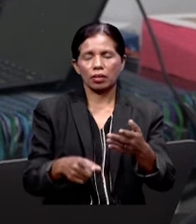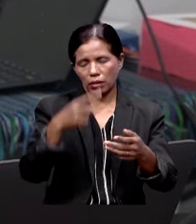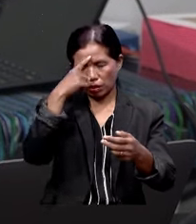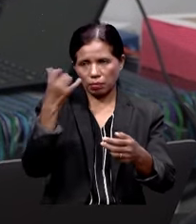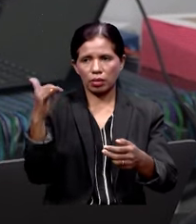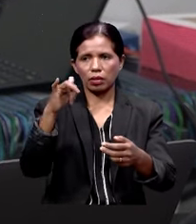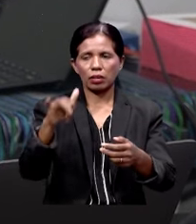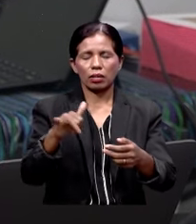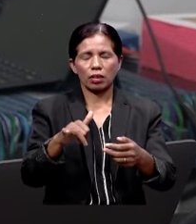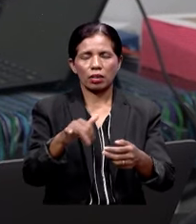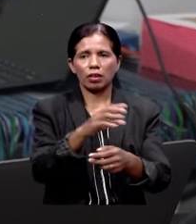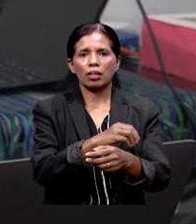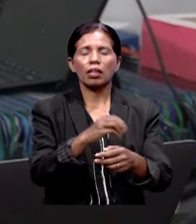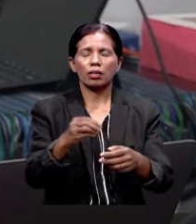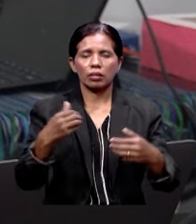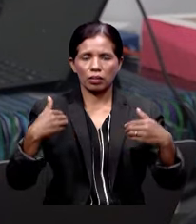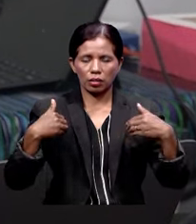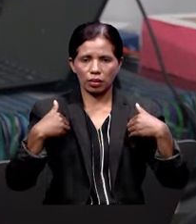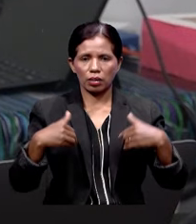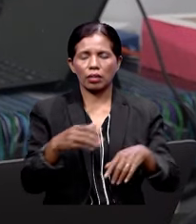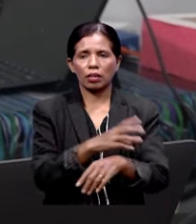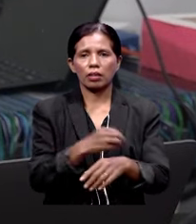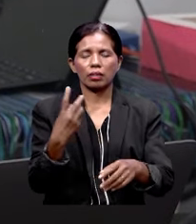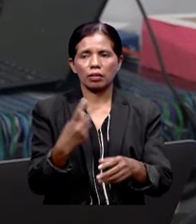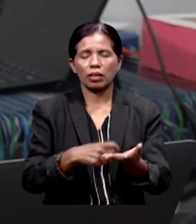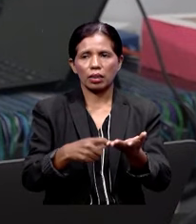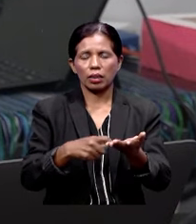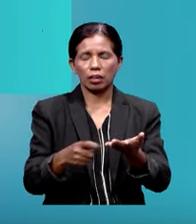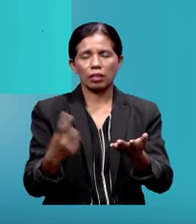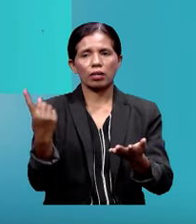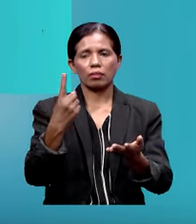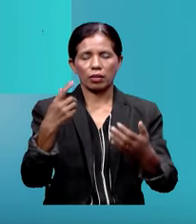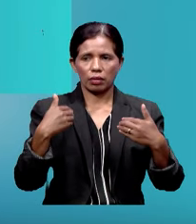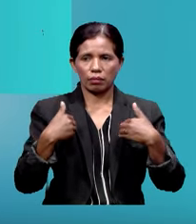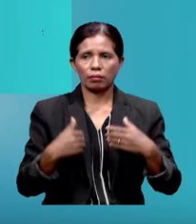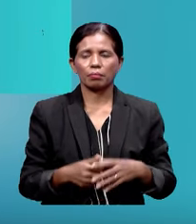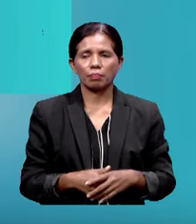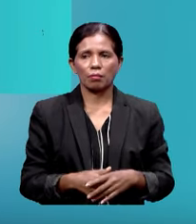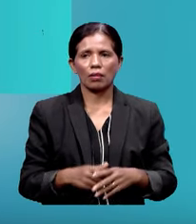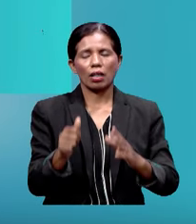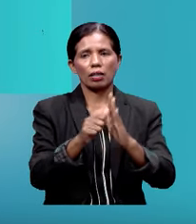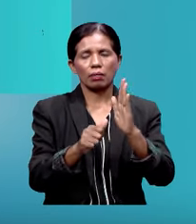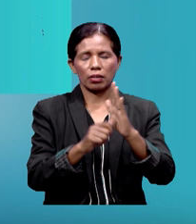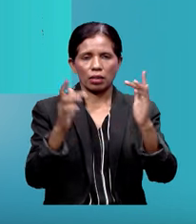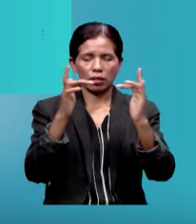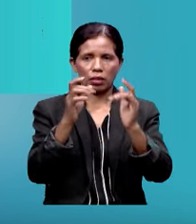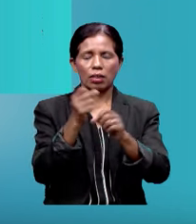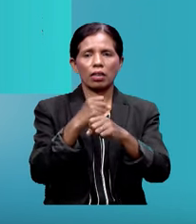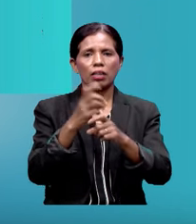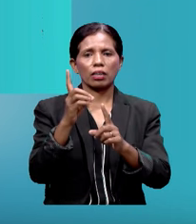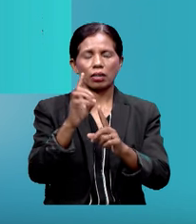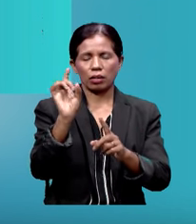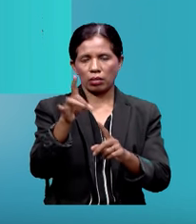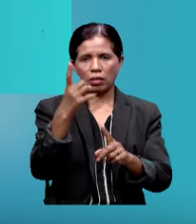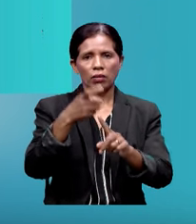sirne password buat rumah, ne parte teknik standby hela. Aplikasi agendamento online ne lansa ya lorong sang resim walau